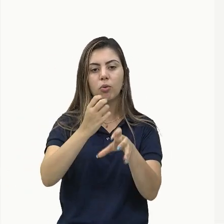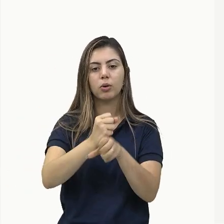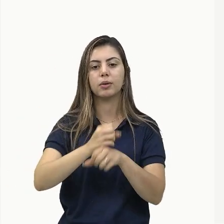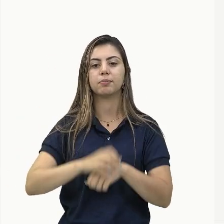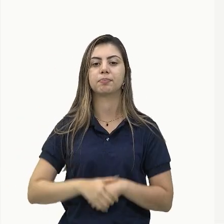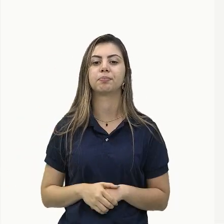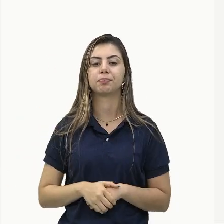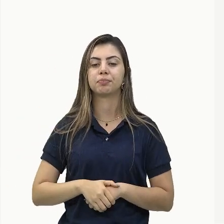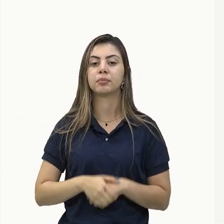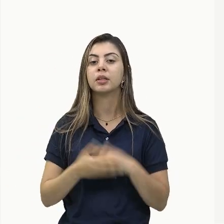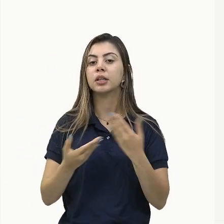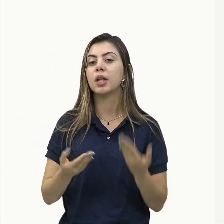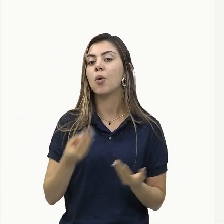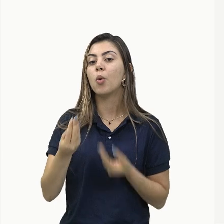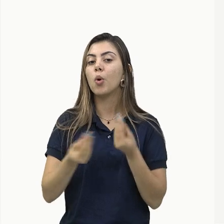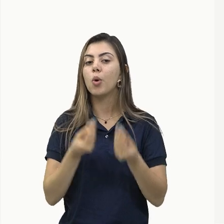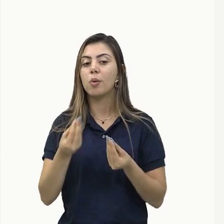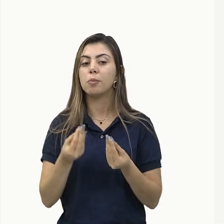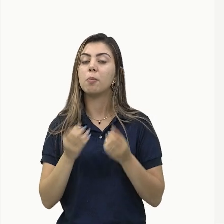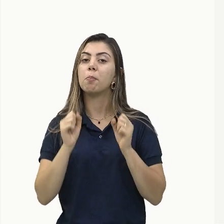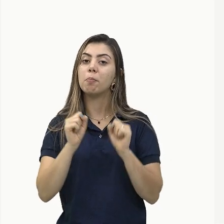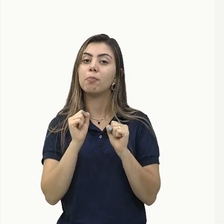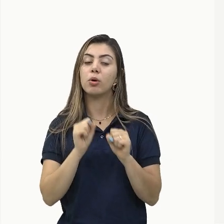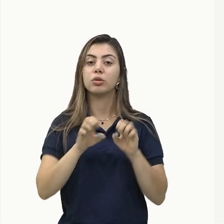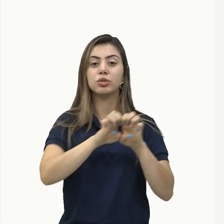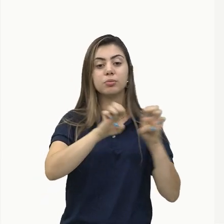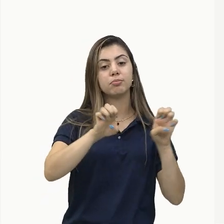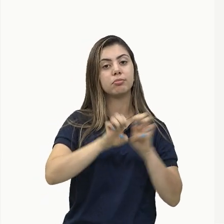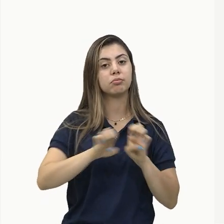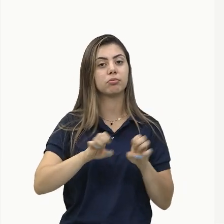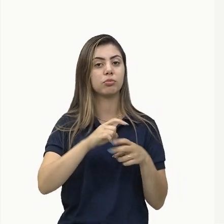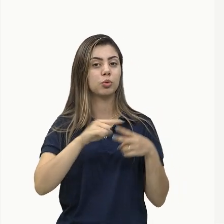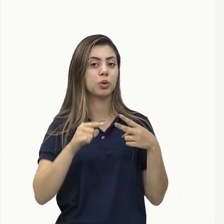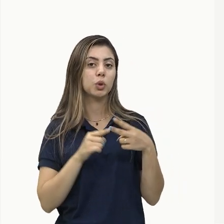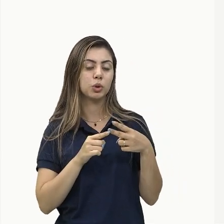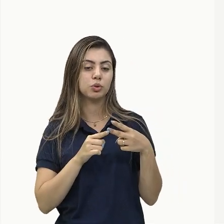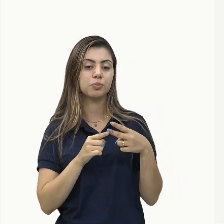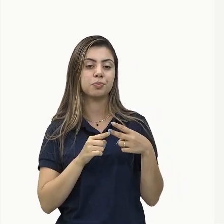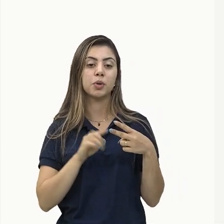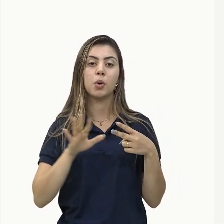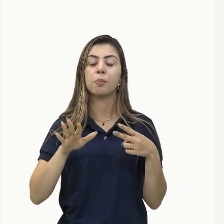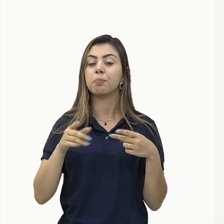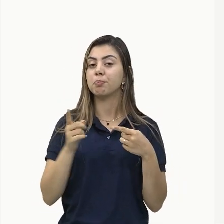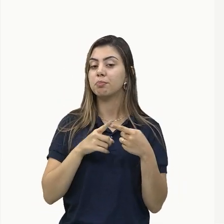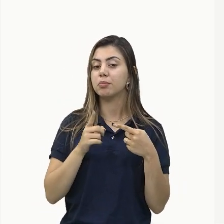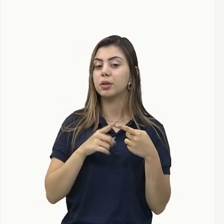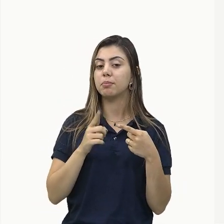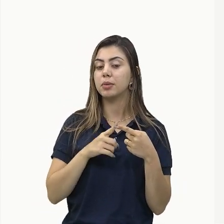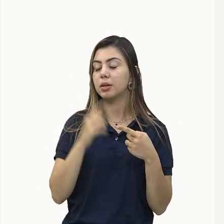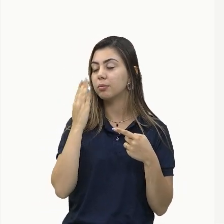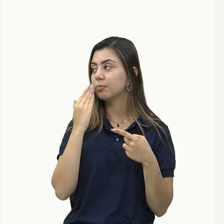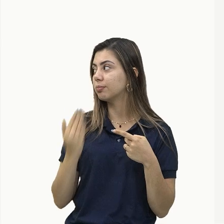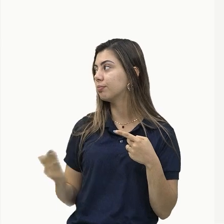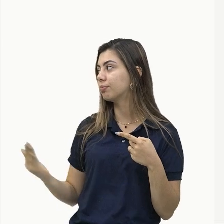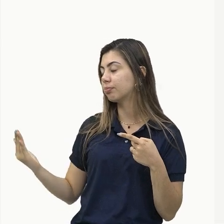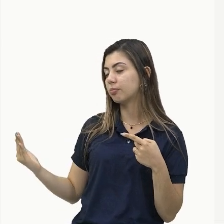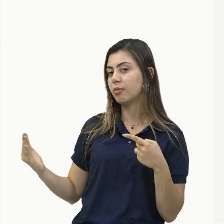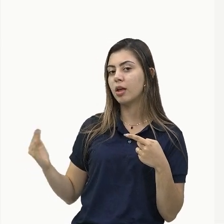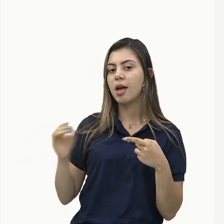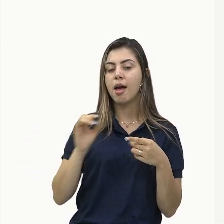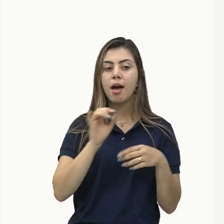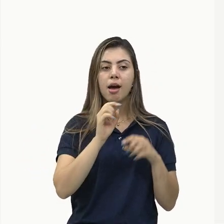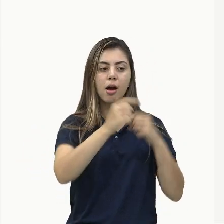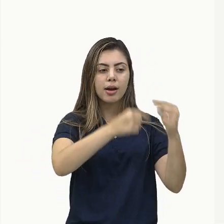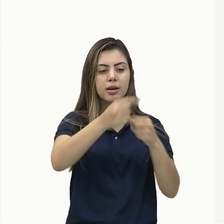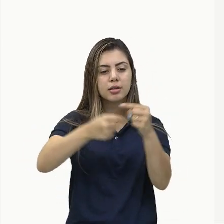eu posso conseguir a potência total de duas formas diferentes. Ou eu calculo a potência de cada um dos resistores